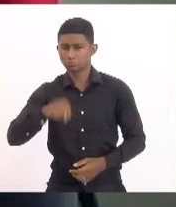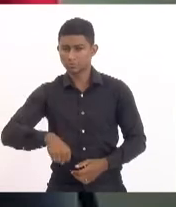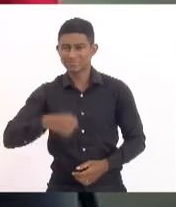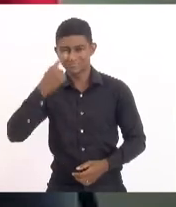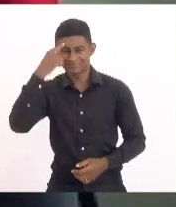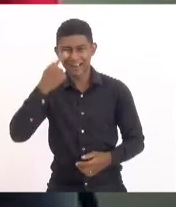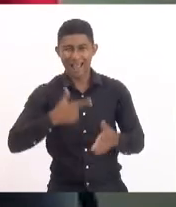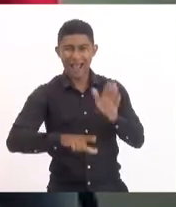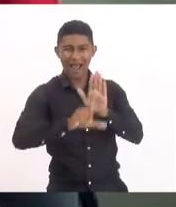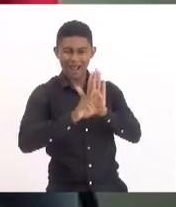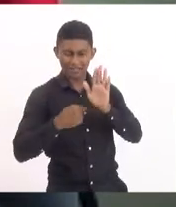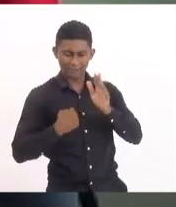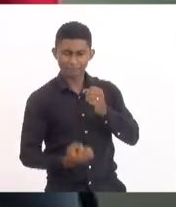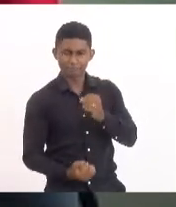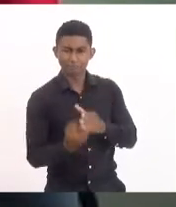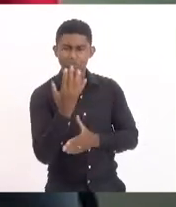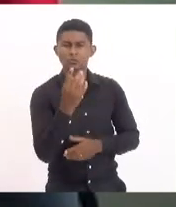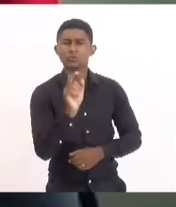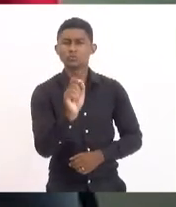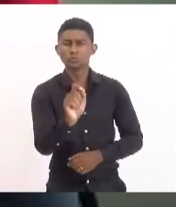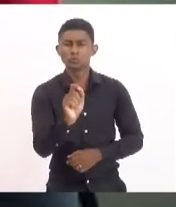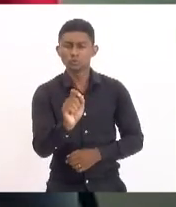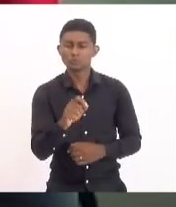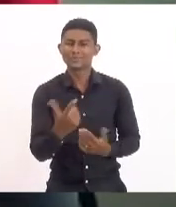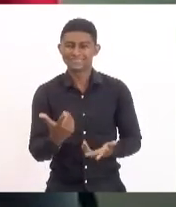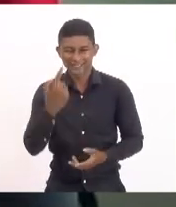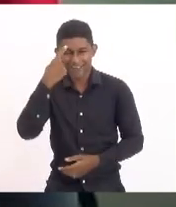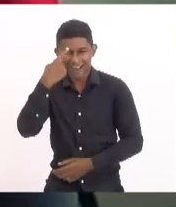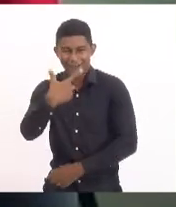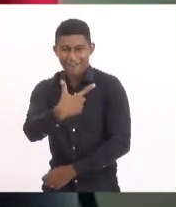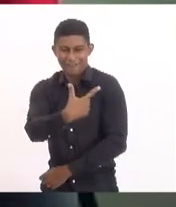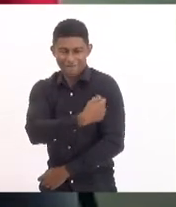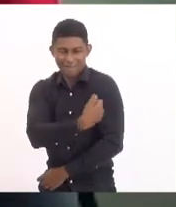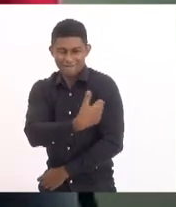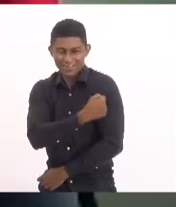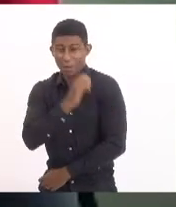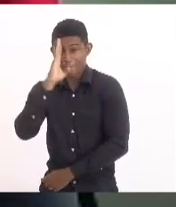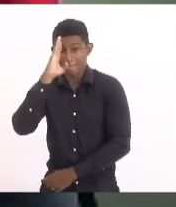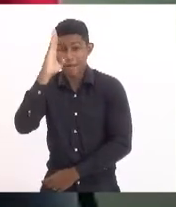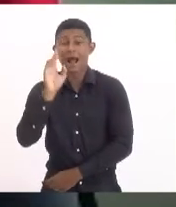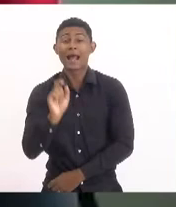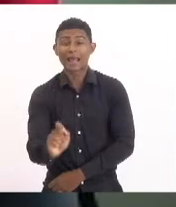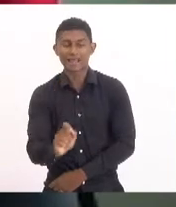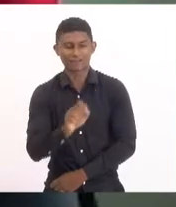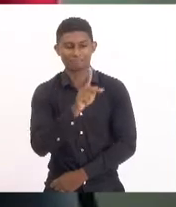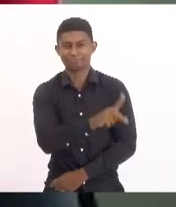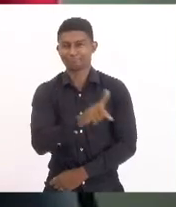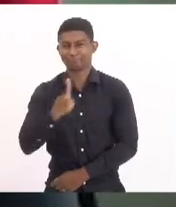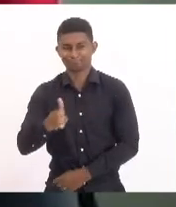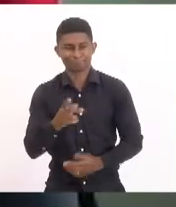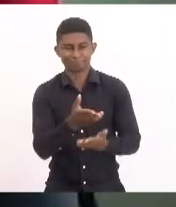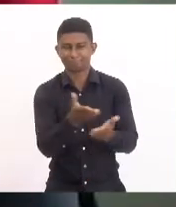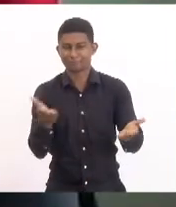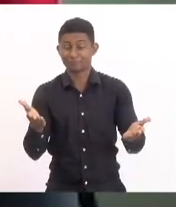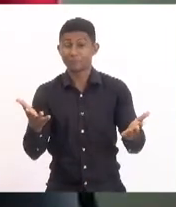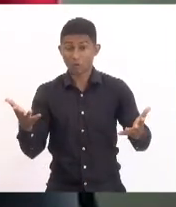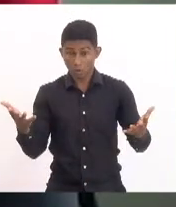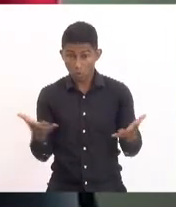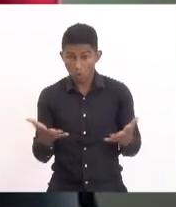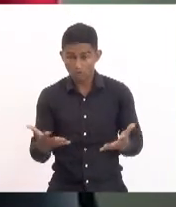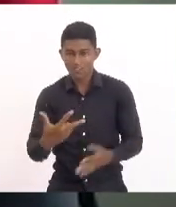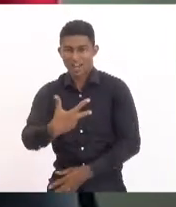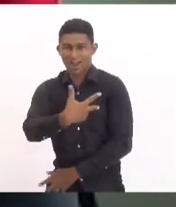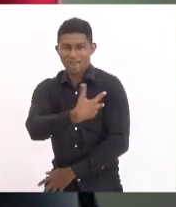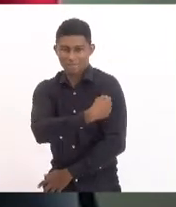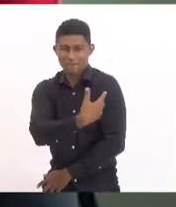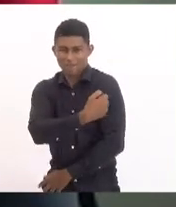que determina a prioridade para a vacinação dos professores. Hoje nós temos uma realidade da vacinação